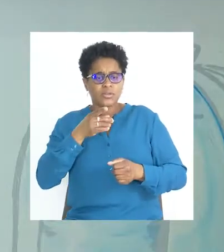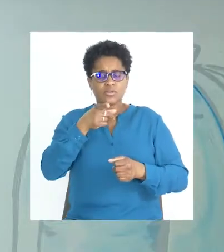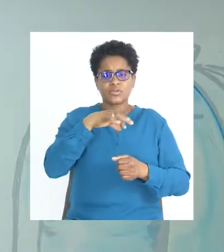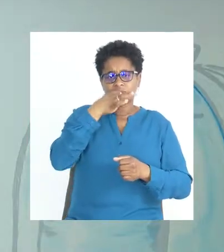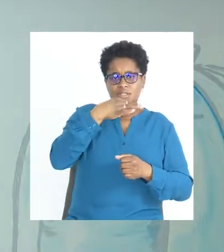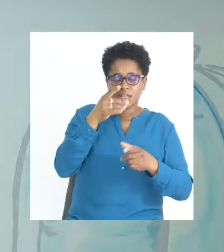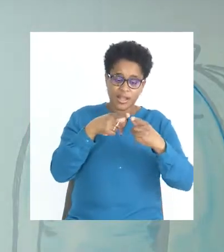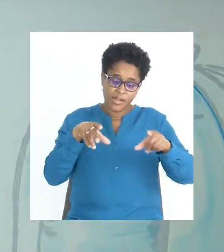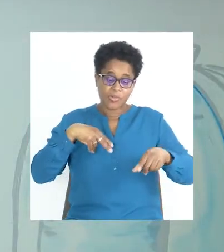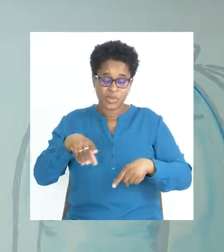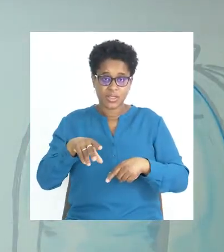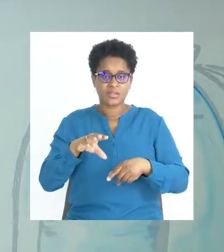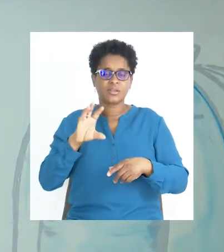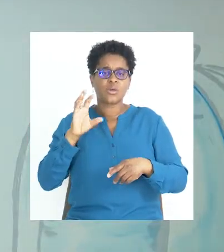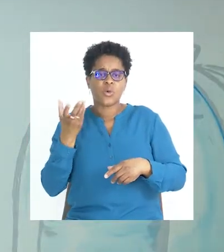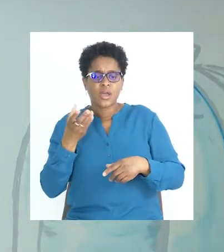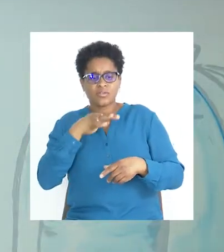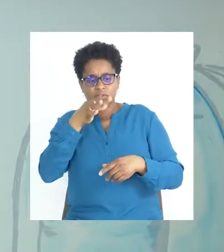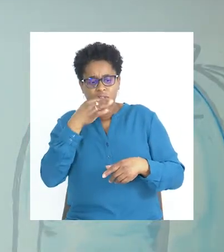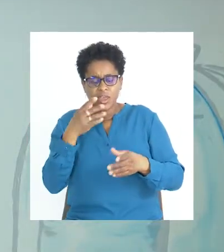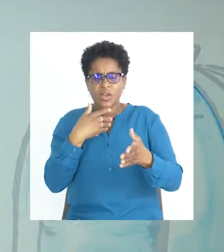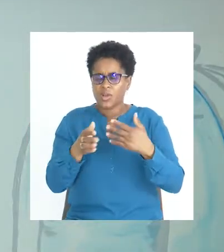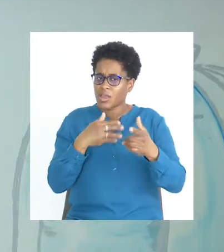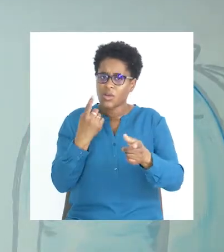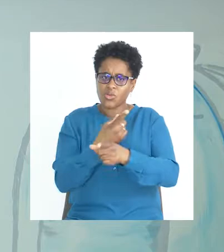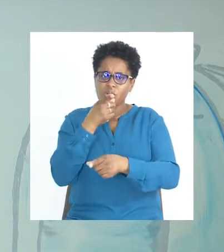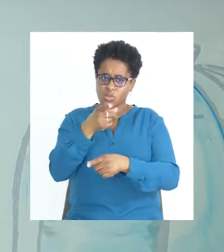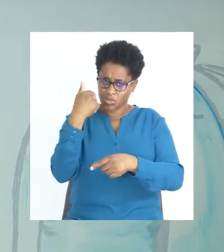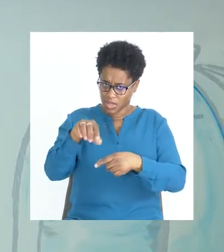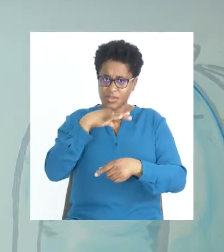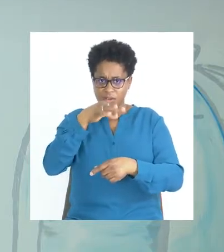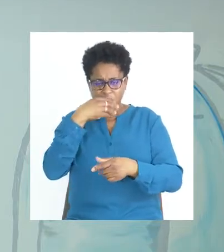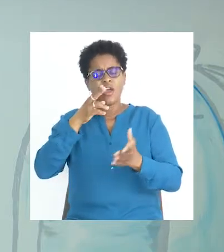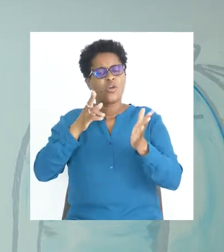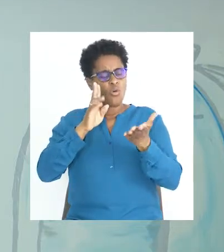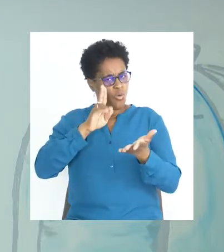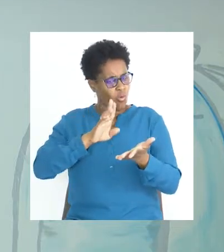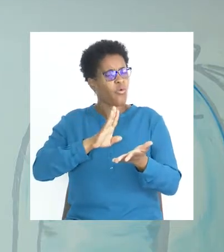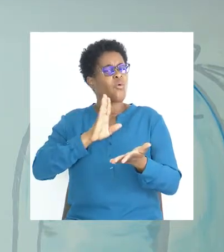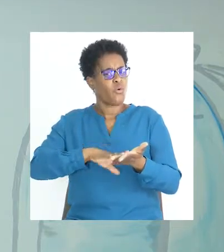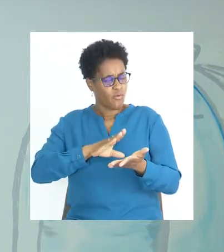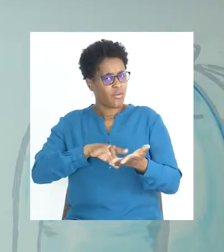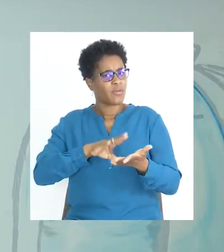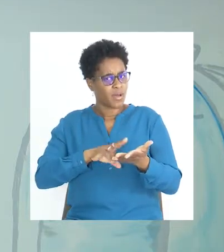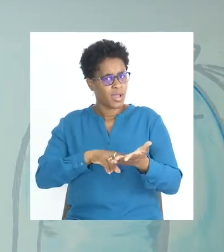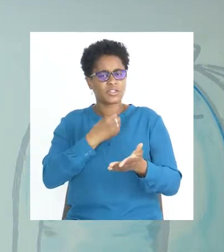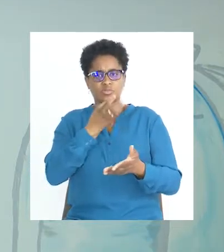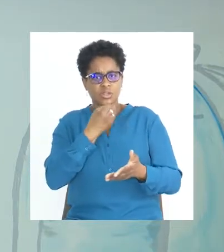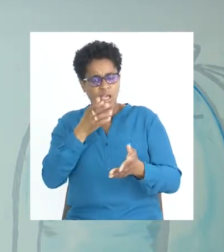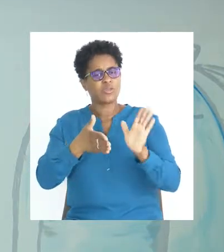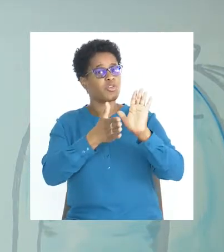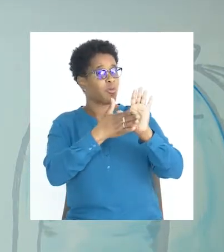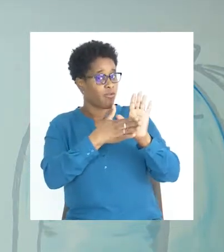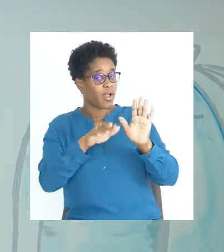Ao dizeres, na língua portuguesa é assim, ao dizeres tal coisa, tu tens que dizer, tu tens que confirmar e tu justificares e depois